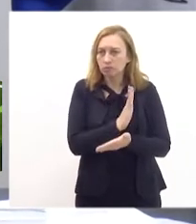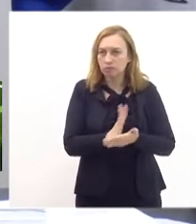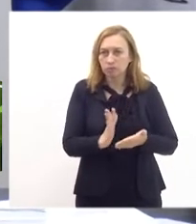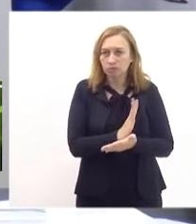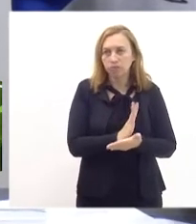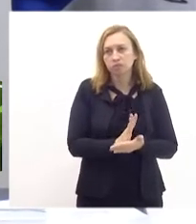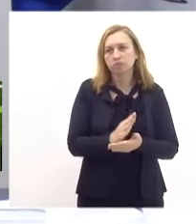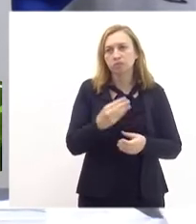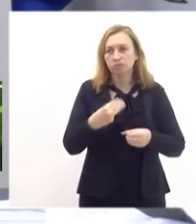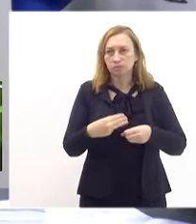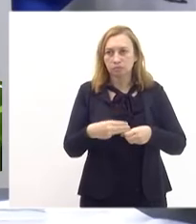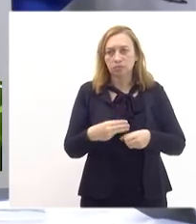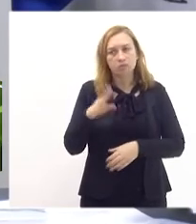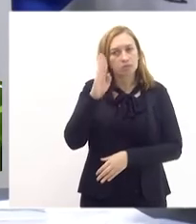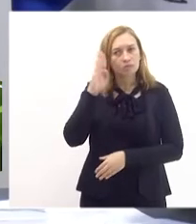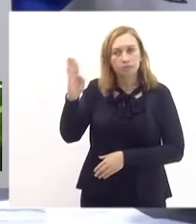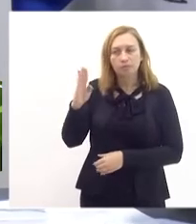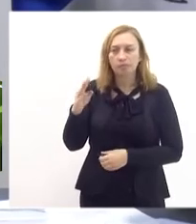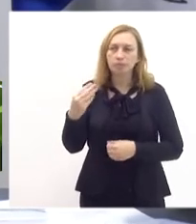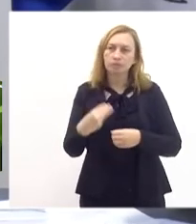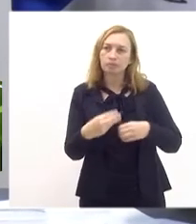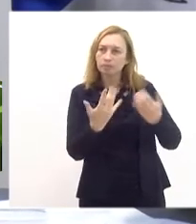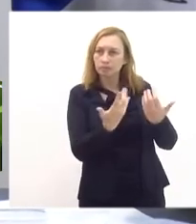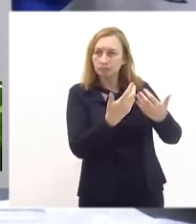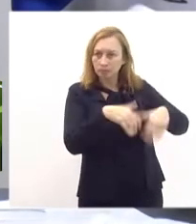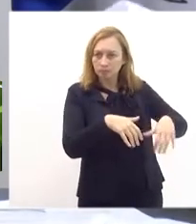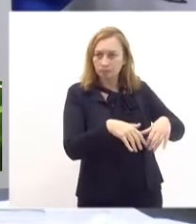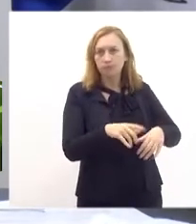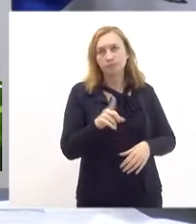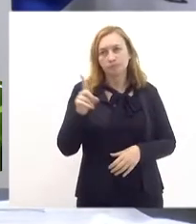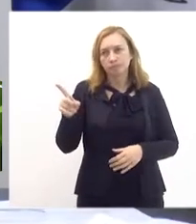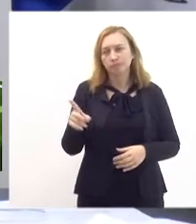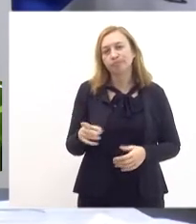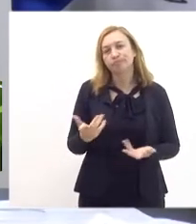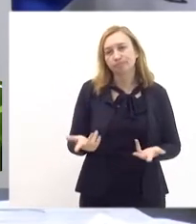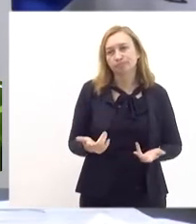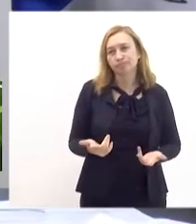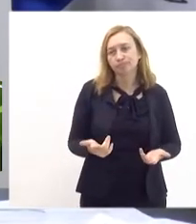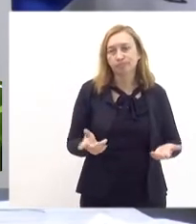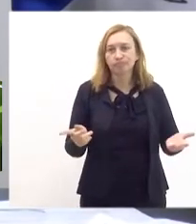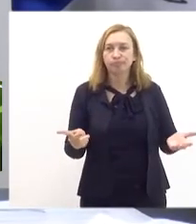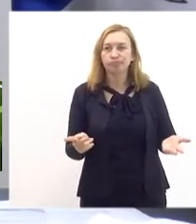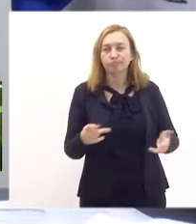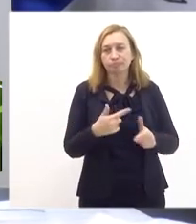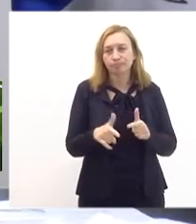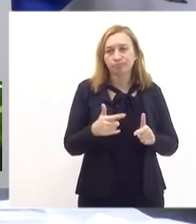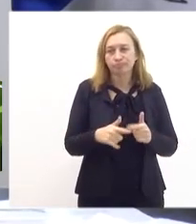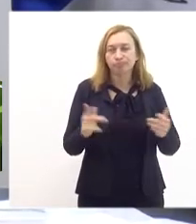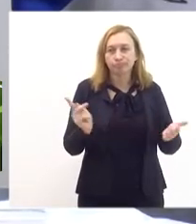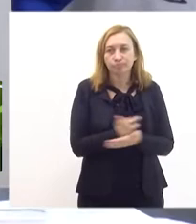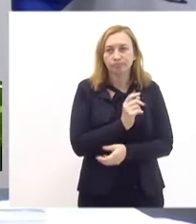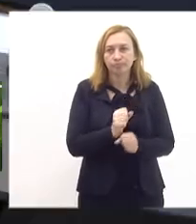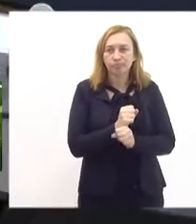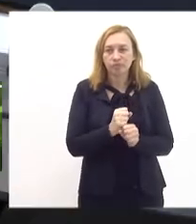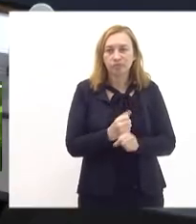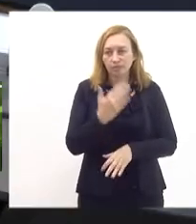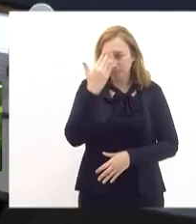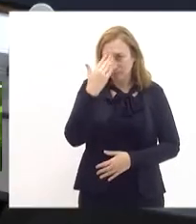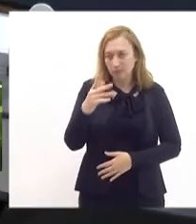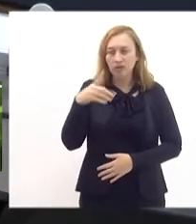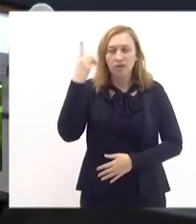em especial o município de Petrópolis, fruto da tragédia que lá aconteceu esse ano. Obrigada,